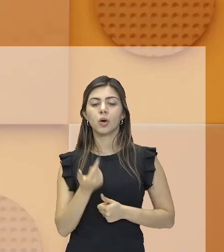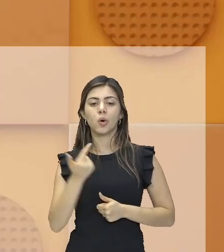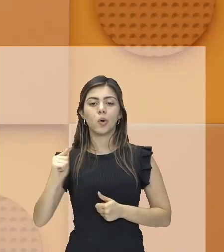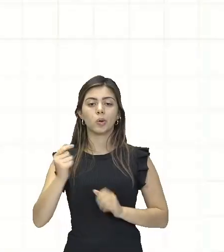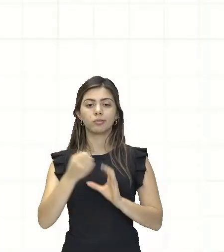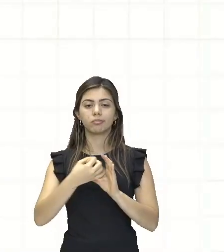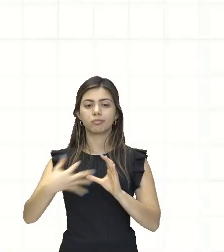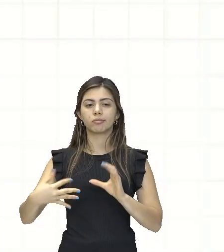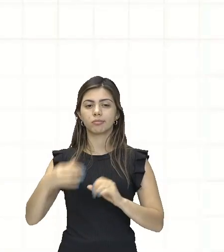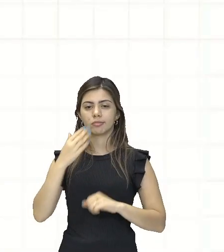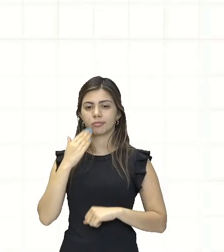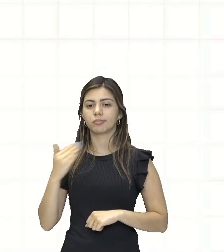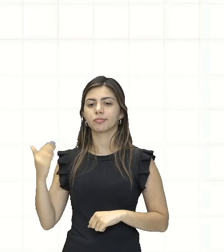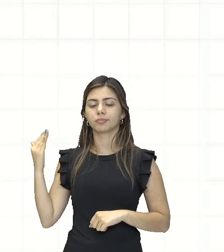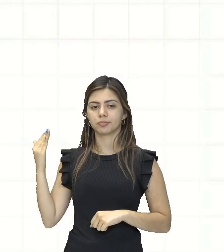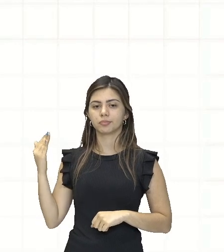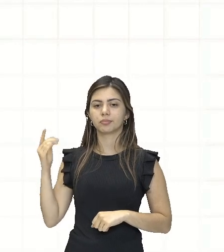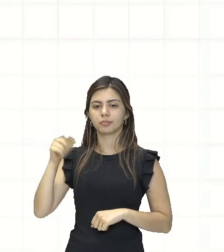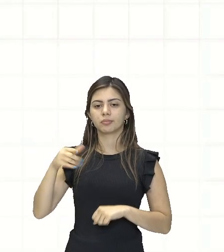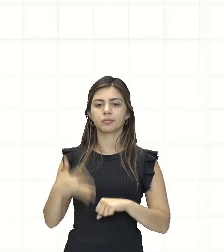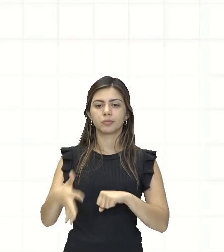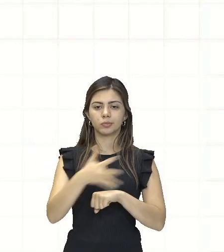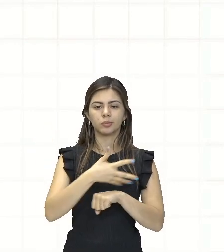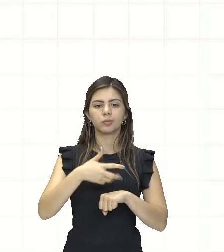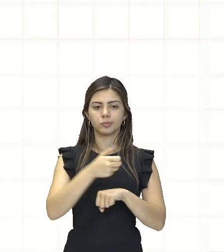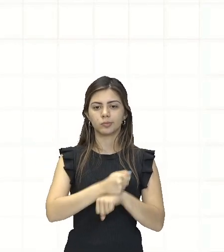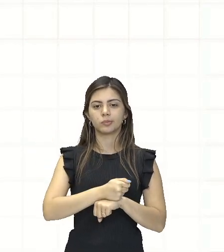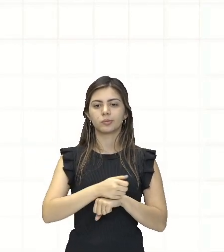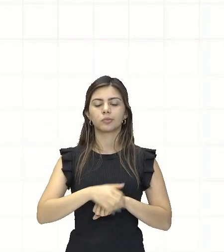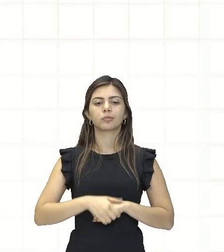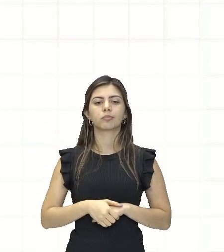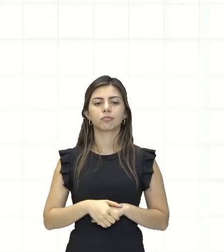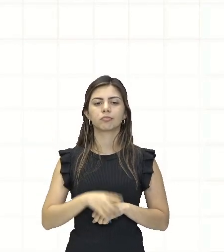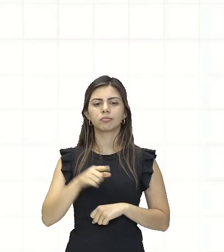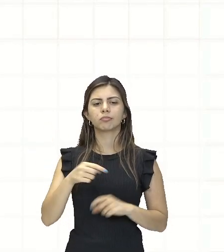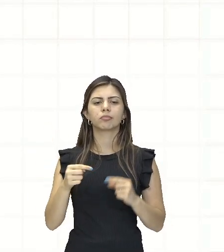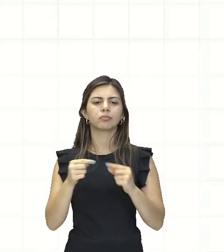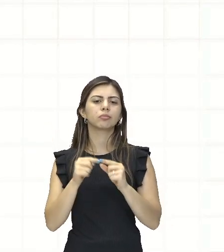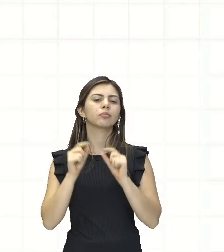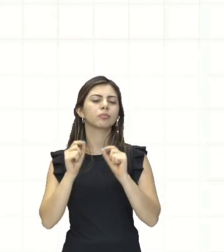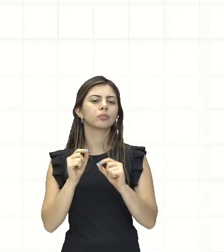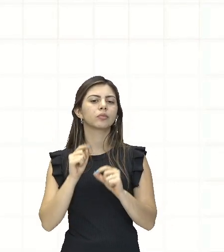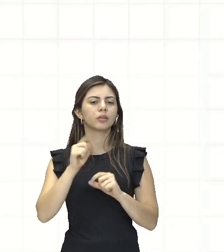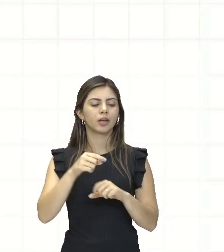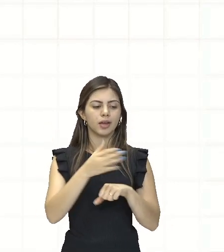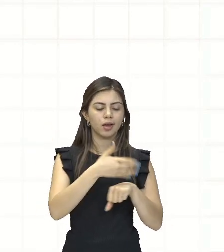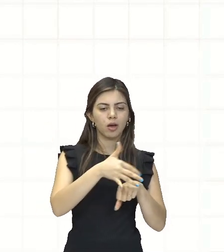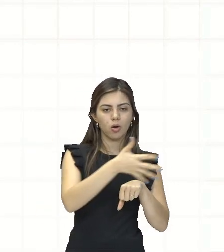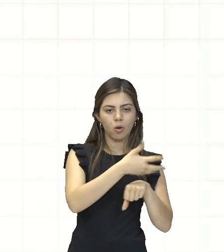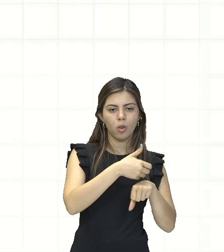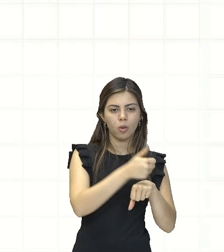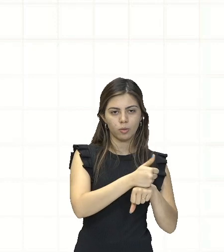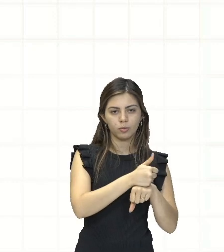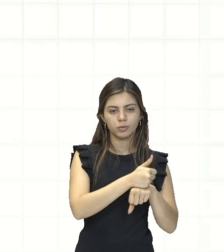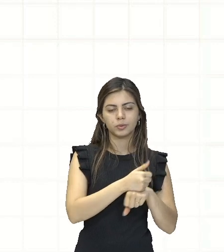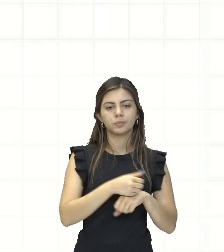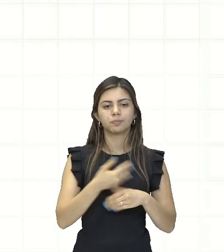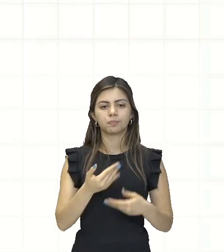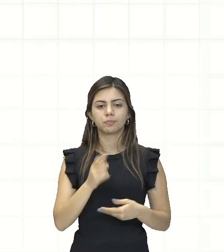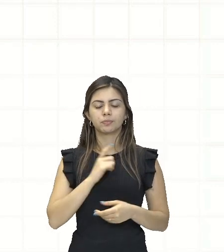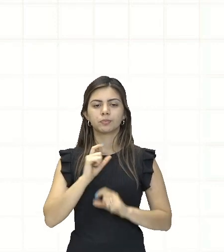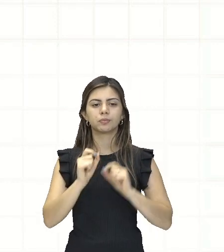é o colonialismo. Colonialismo, ele refere-se ali à questão de colônias. Então, eu tenho